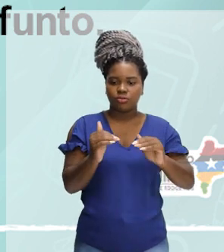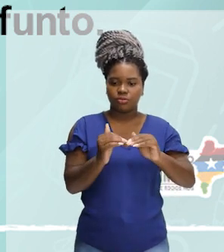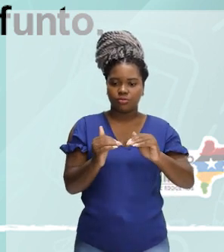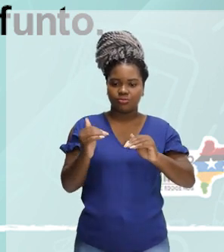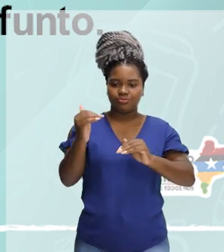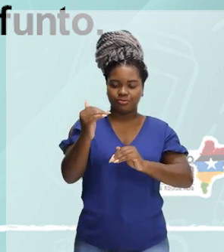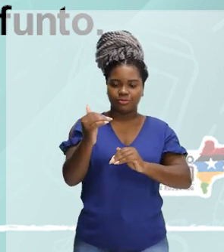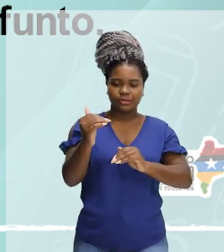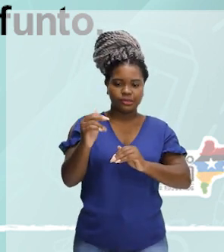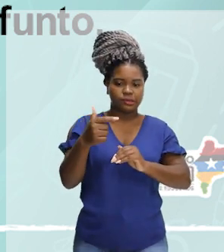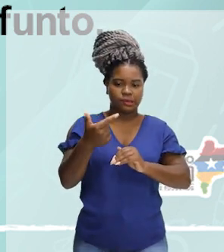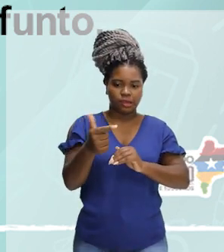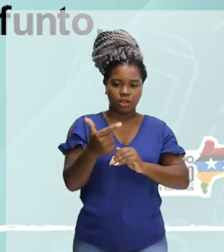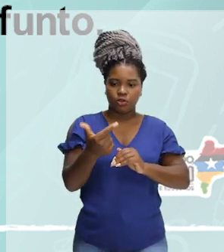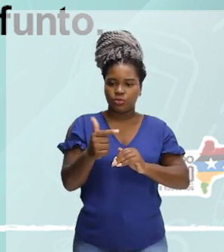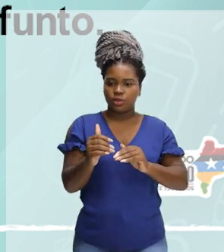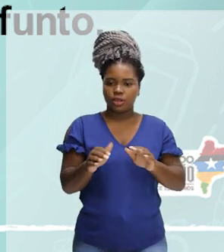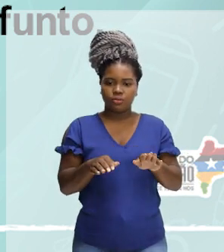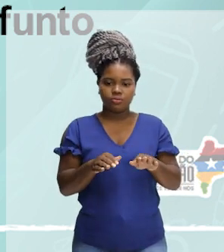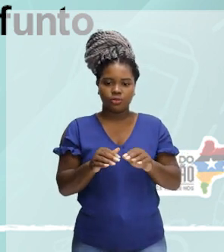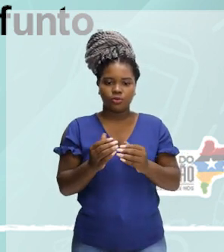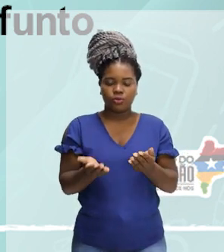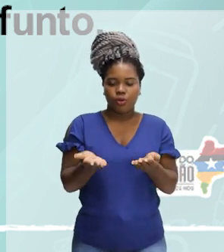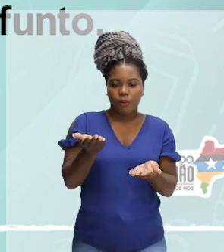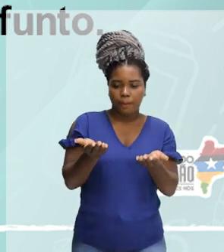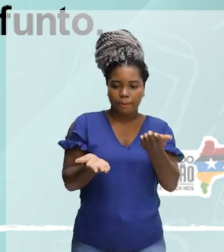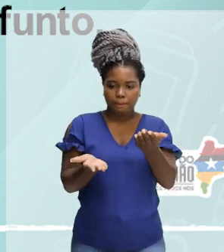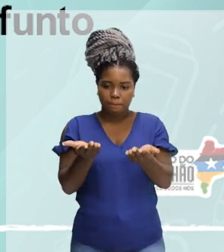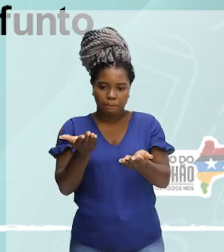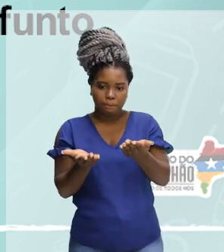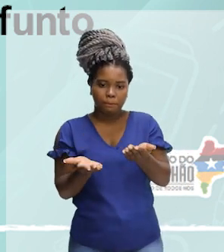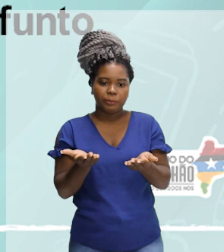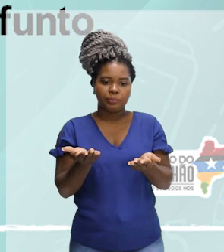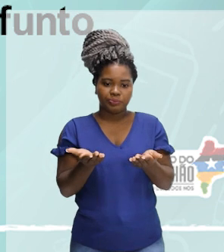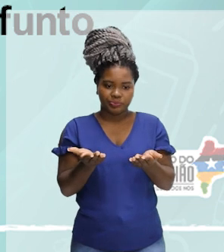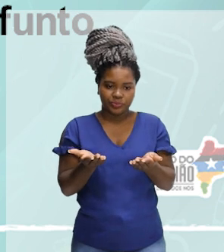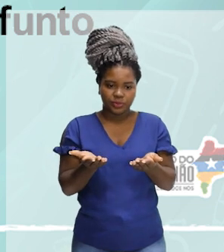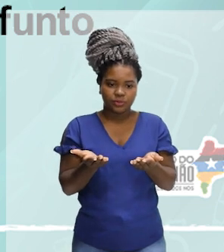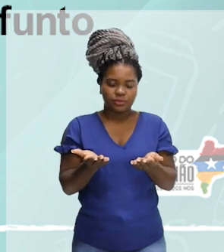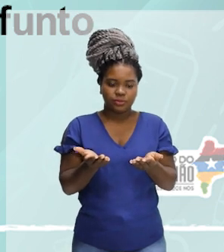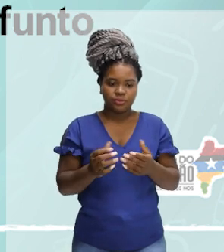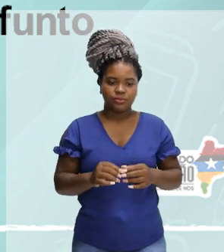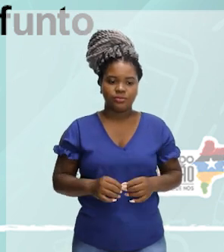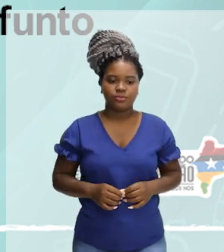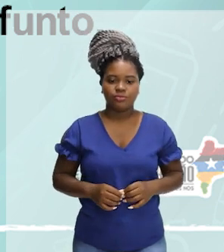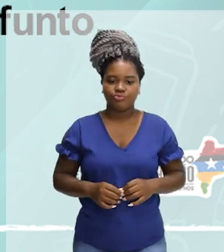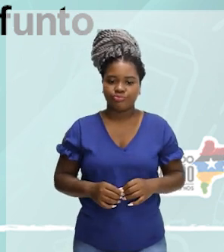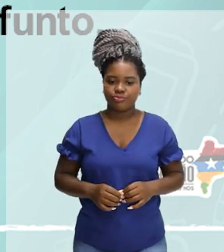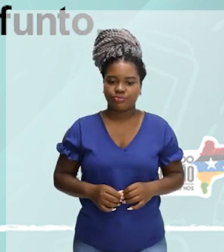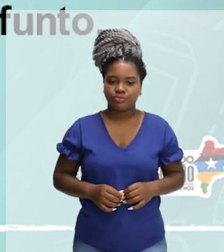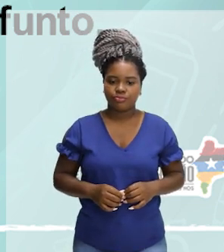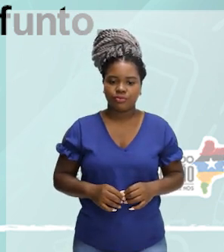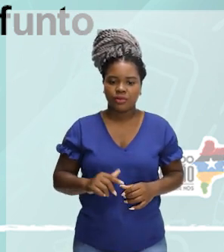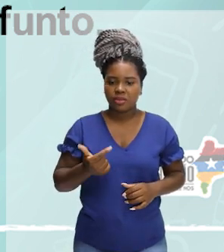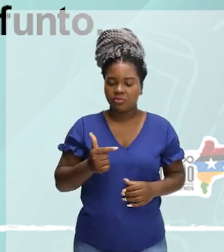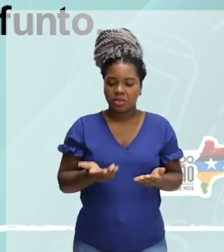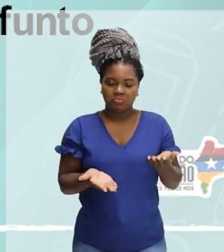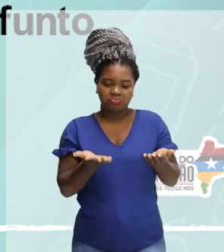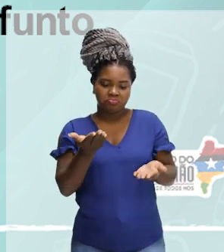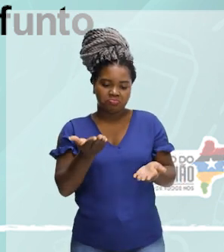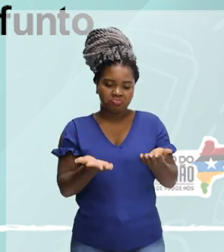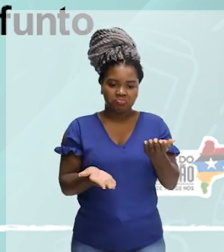estabelecem comparação e vêm acompanhados de palavras todo, todo el mundo, ninguno. Não tem uma